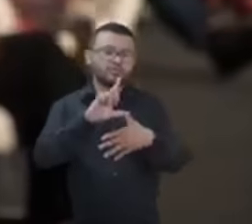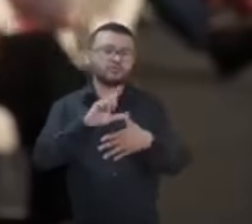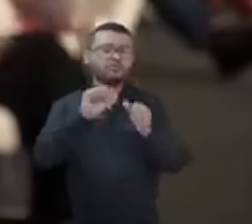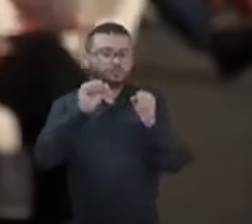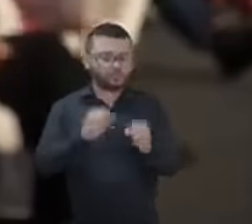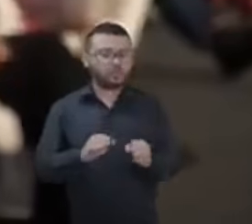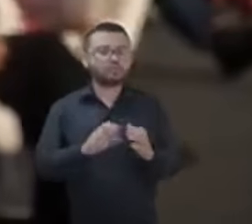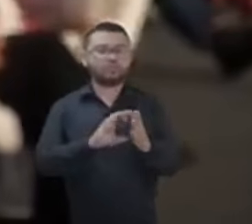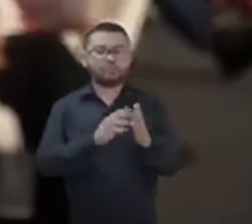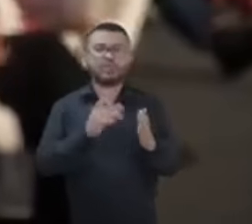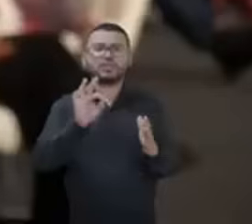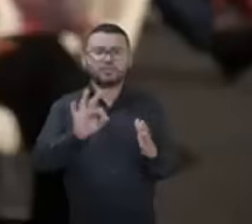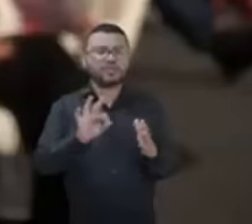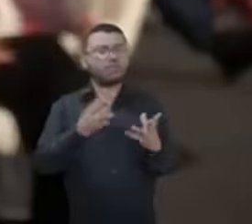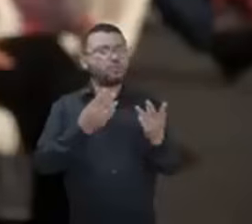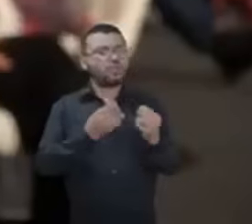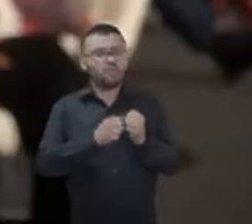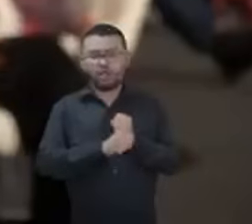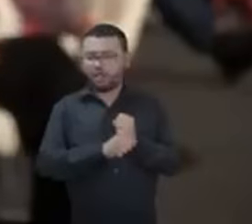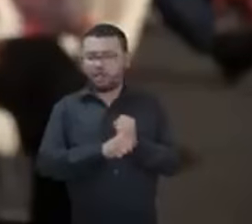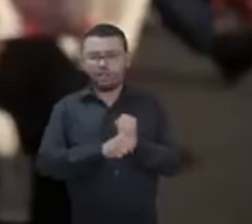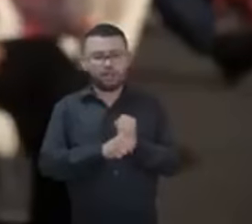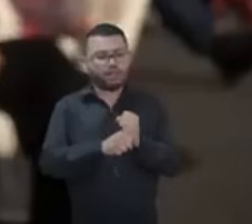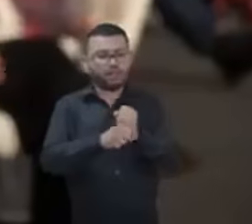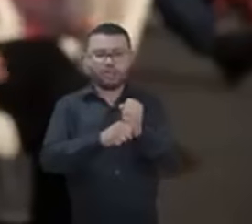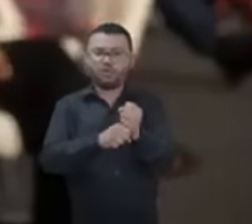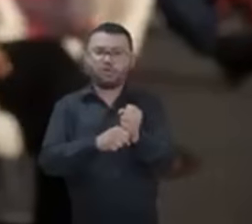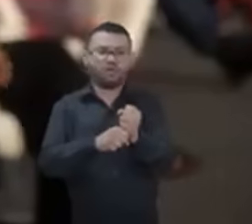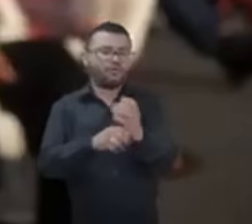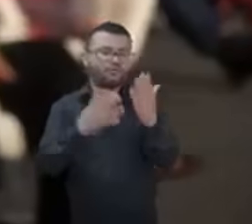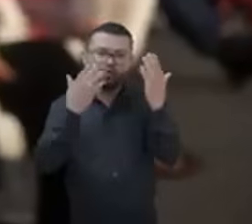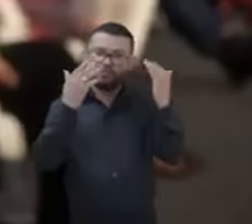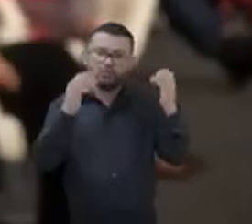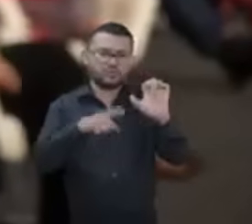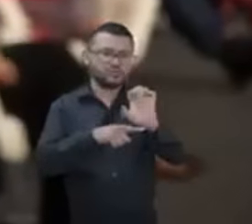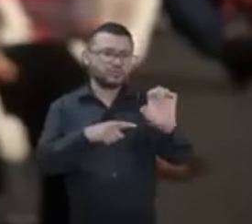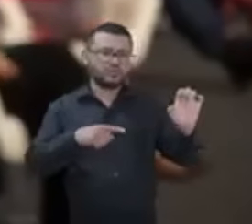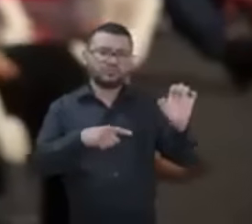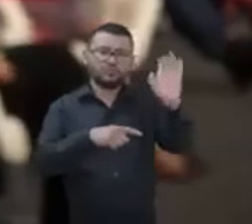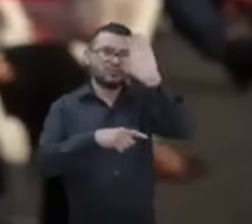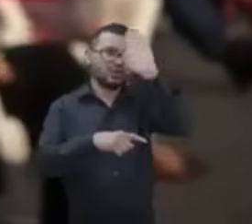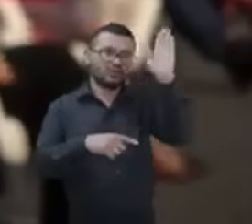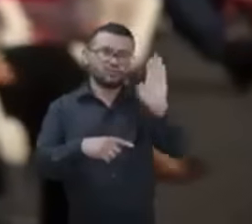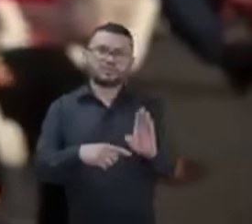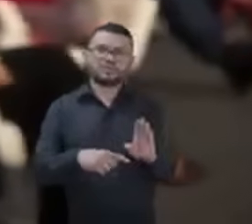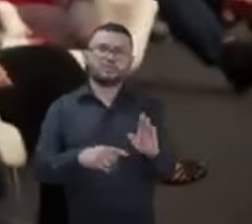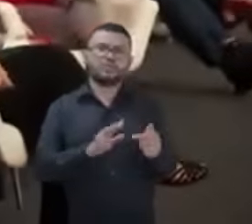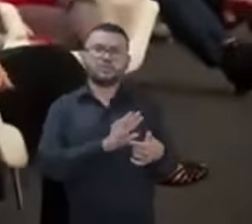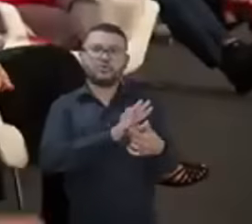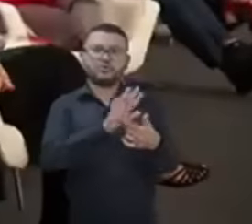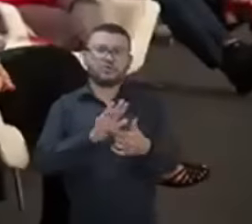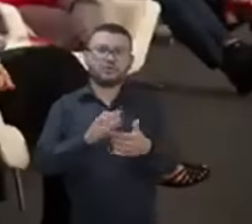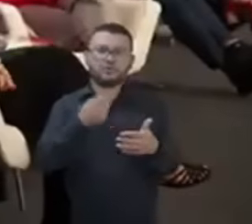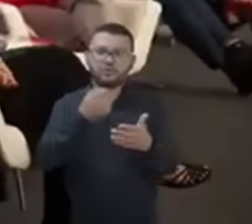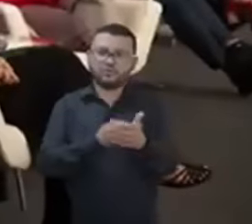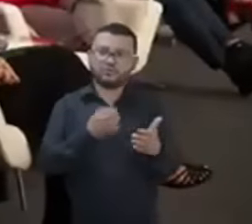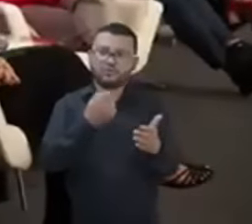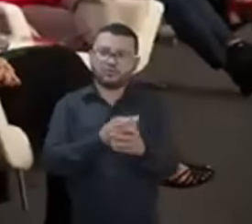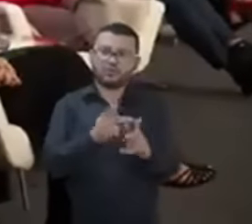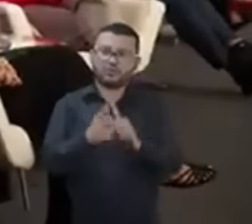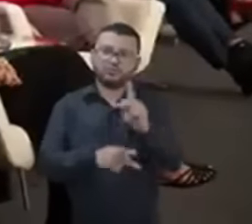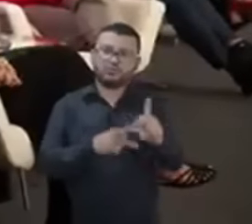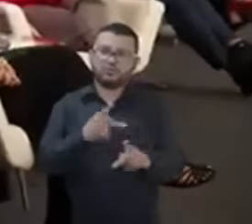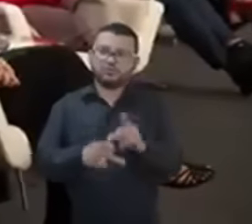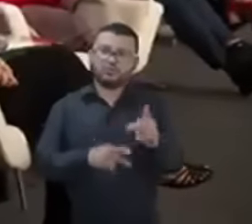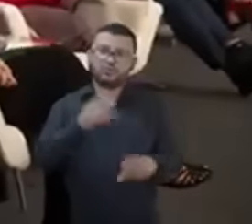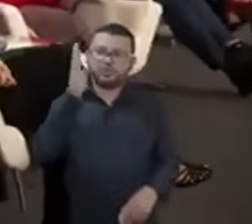continue sendo, por muito e muito tempo, o maior partido de esquerda do Brasil e o maior instrumento de luta do povo brasileiro.